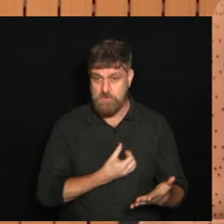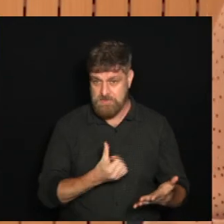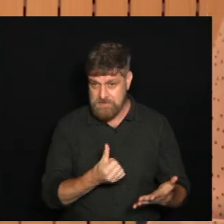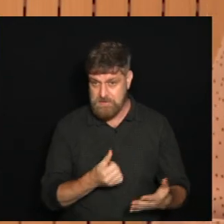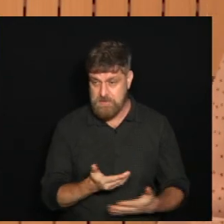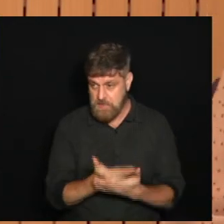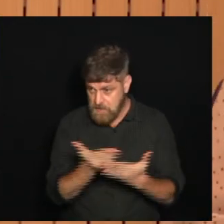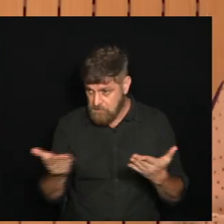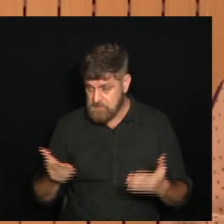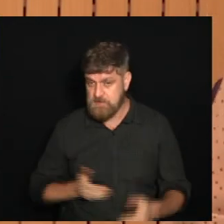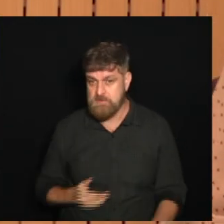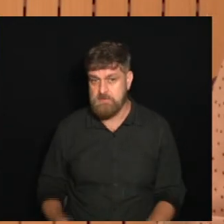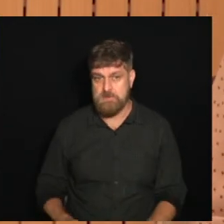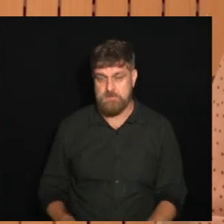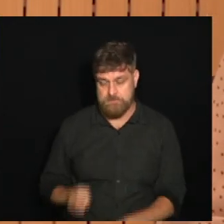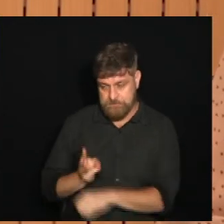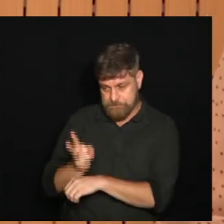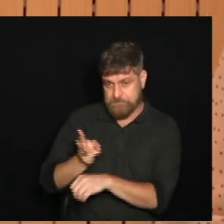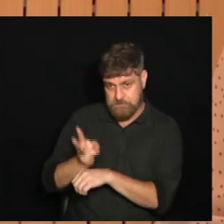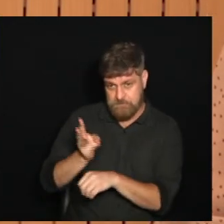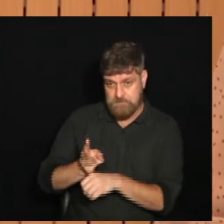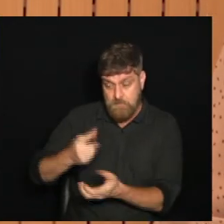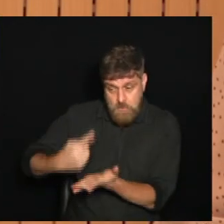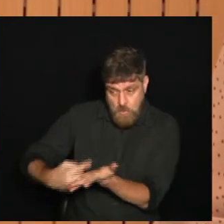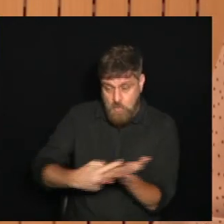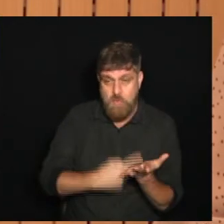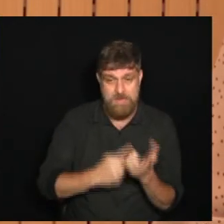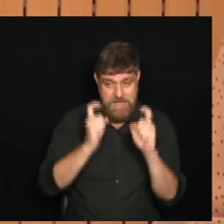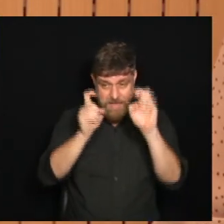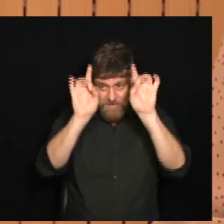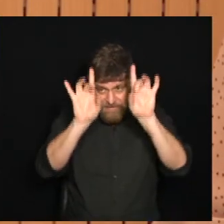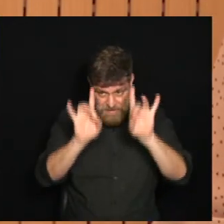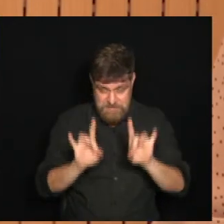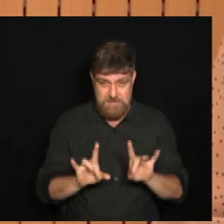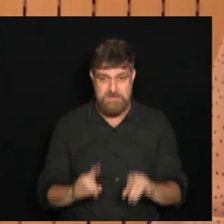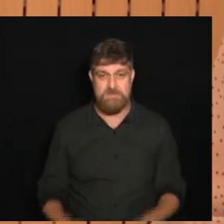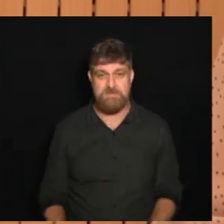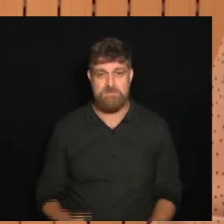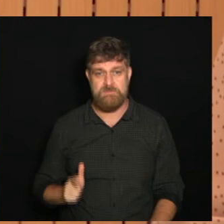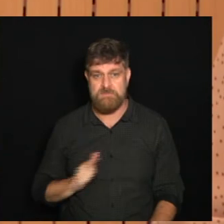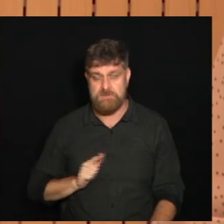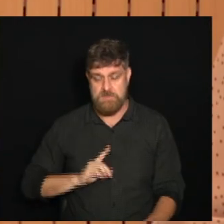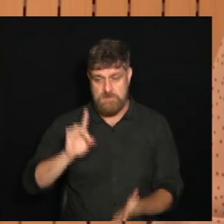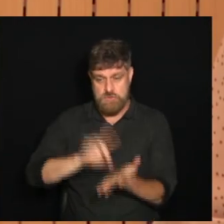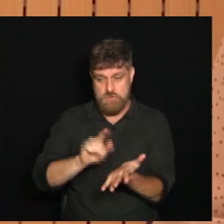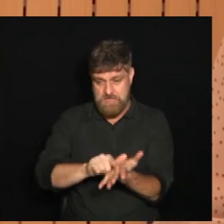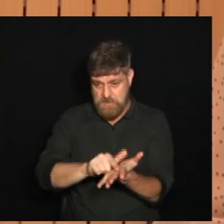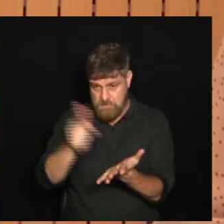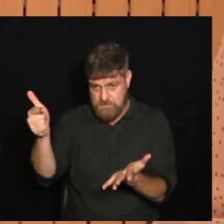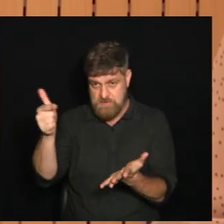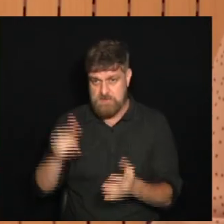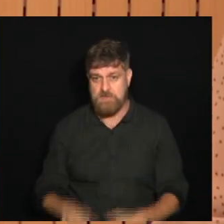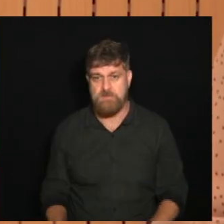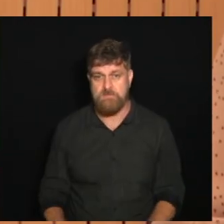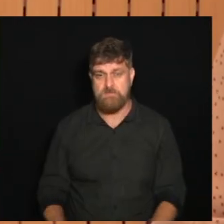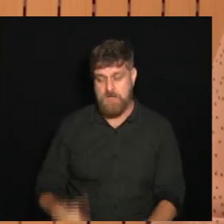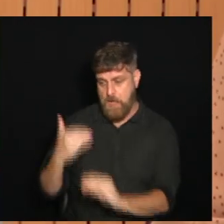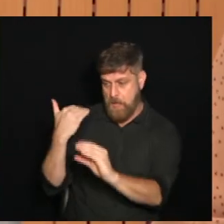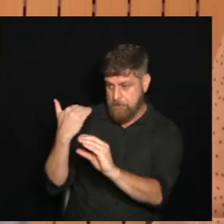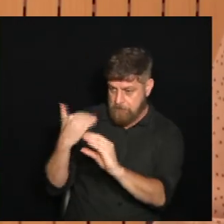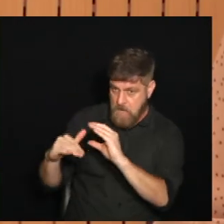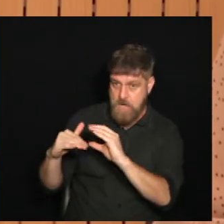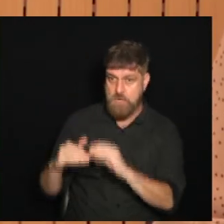serão cientificados das reuniões extraordinárias via diário oficial, via